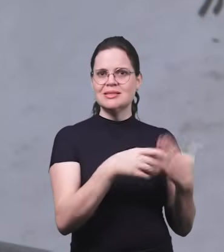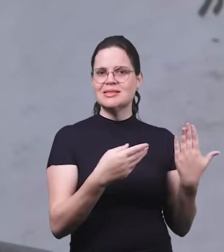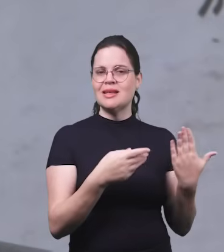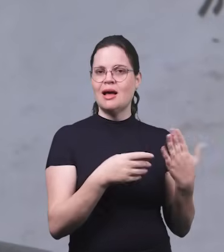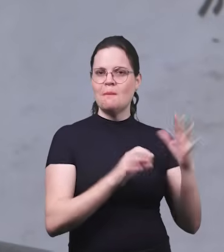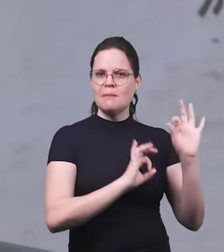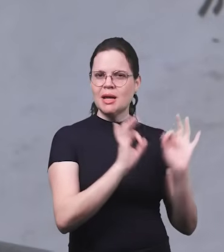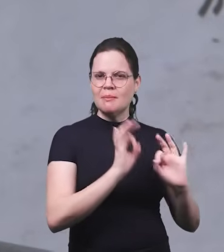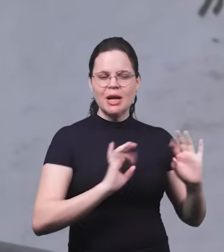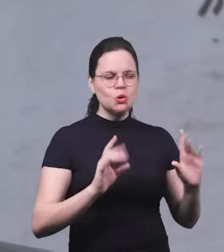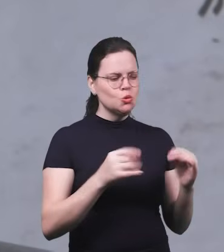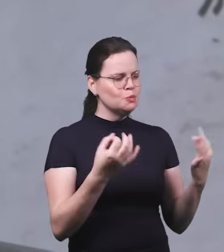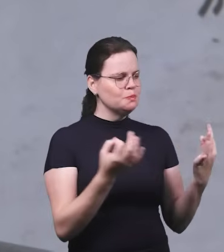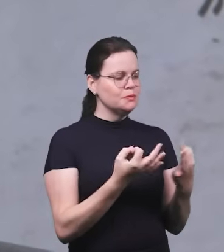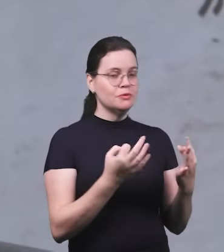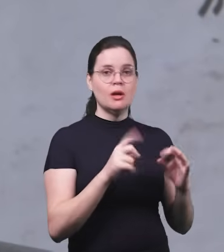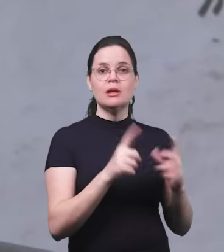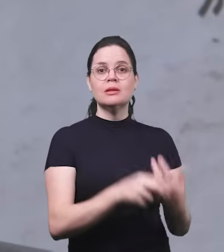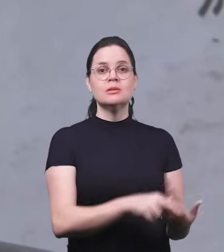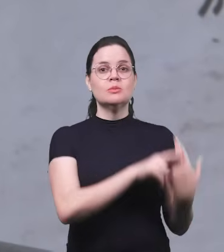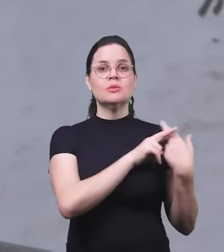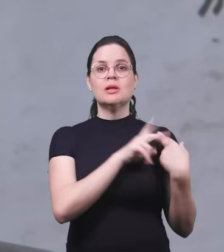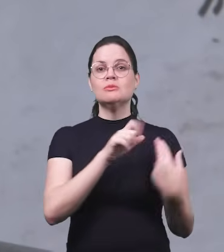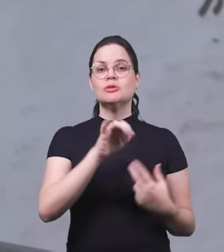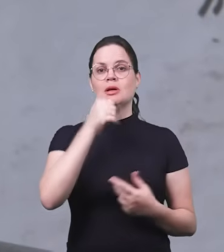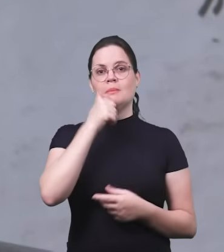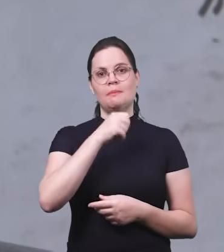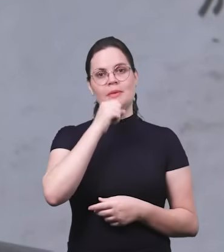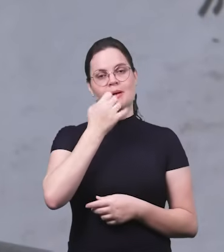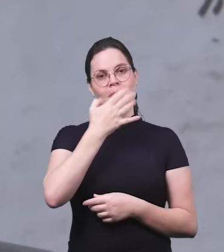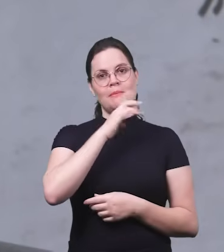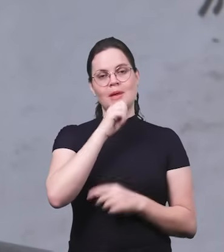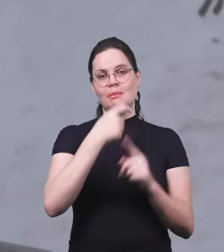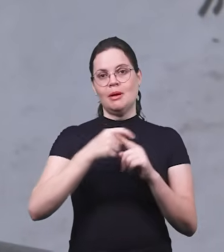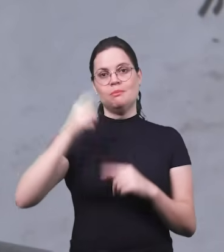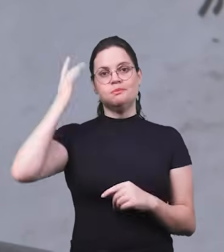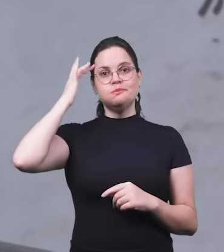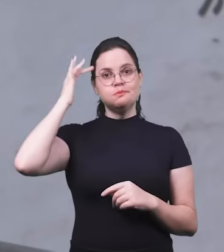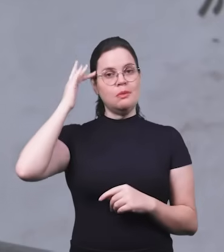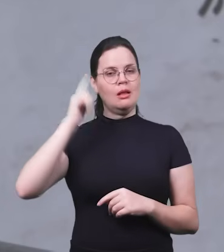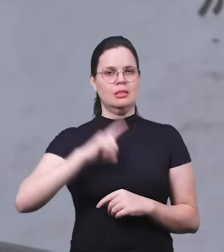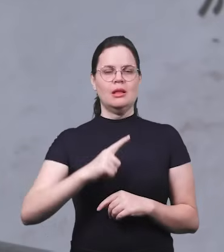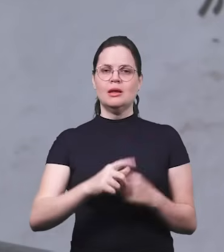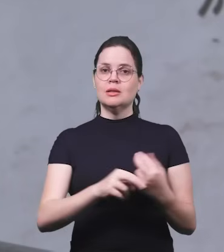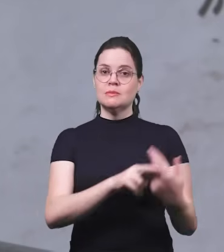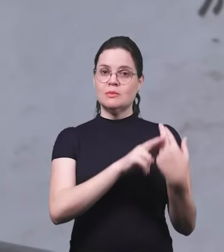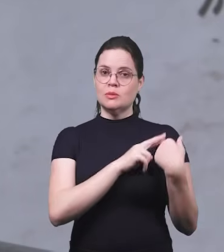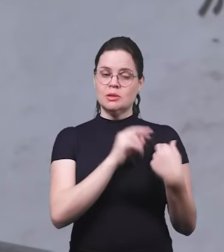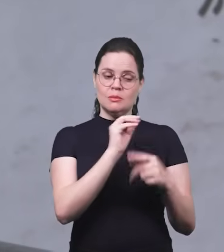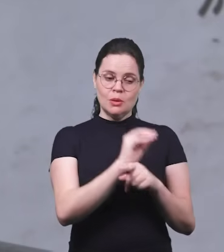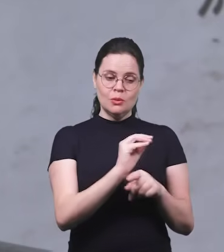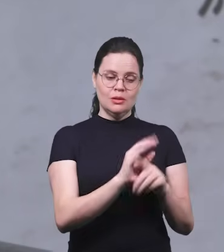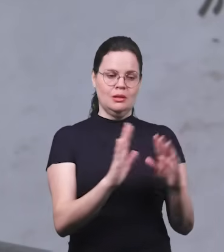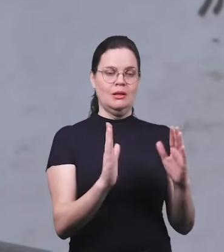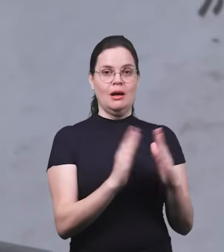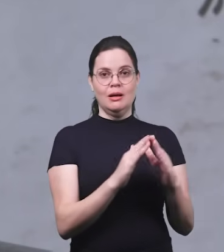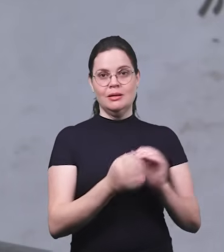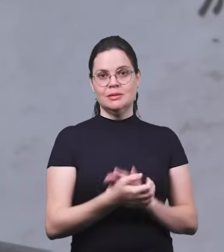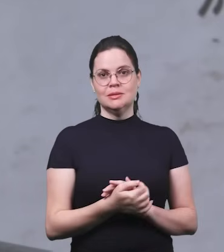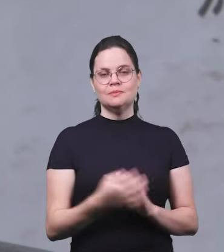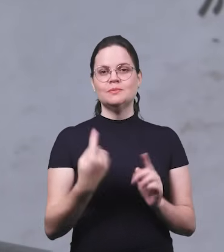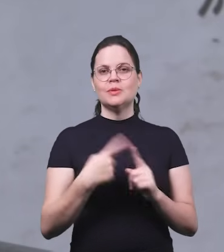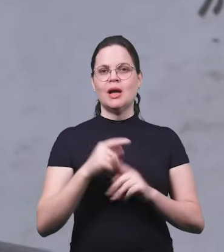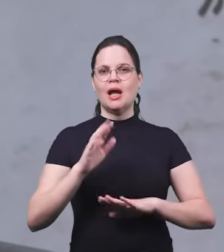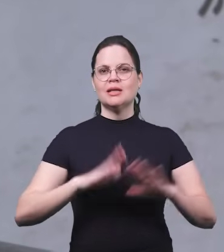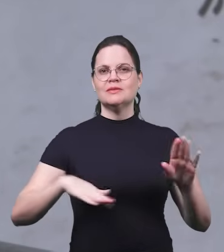aos pais, né? Porque os pais têm a maturidade, são os responsáveis, né, pelo lar, e muitas vezes